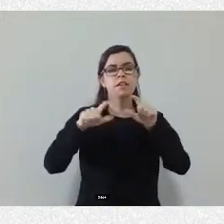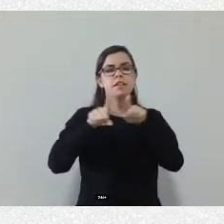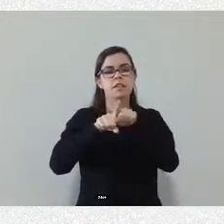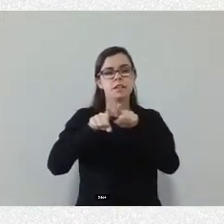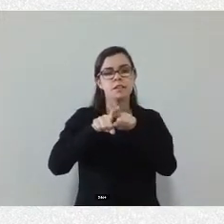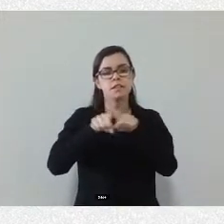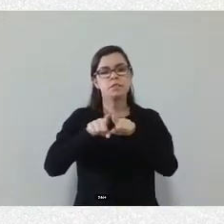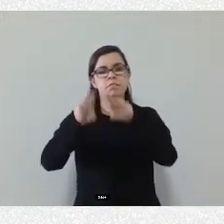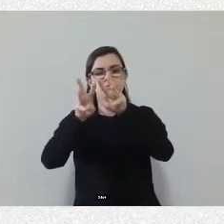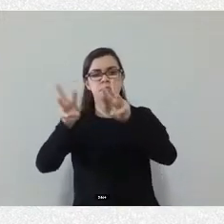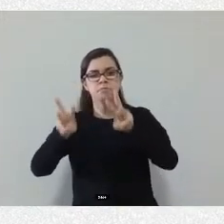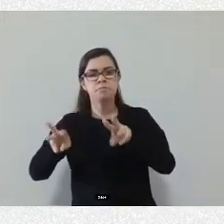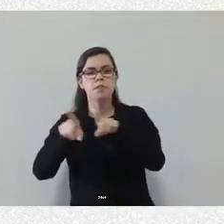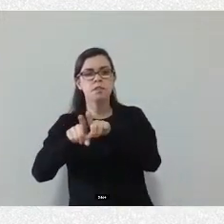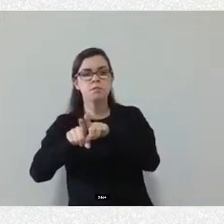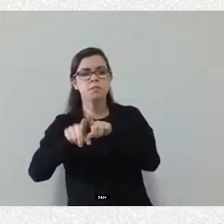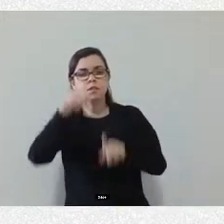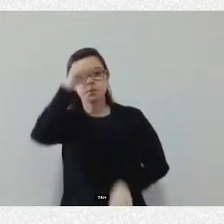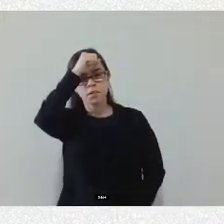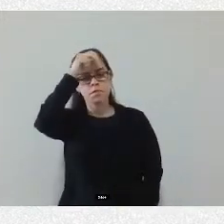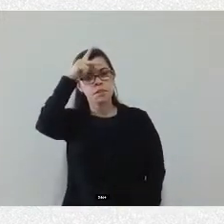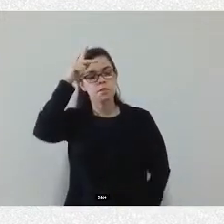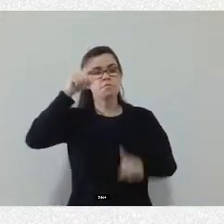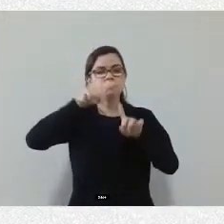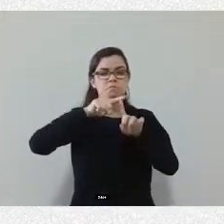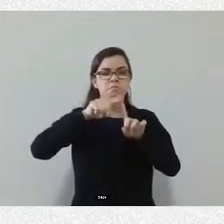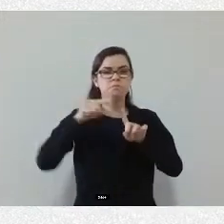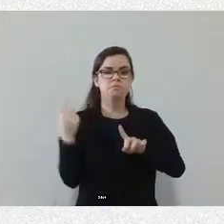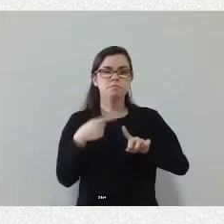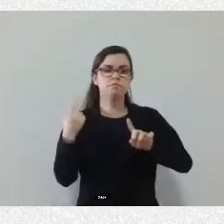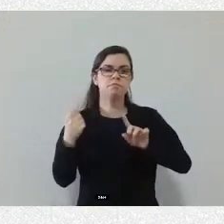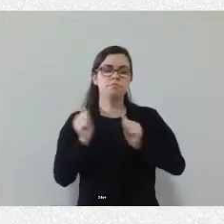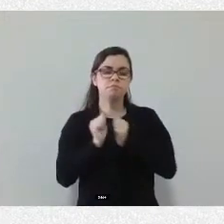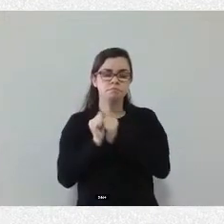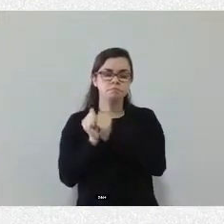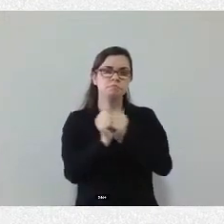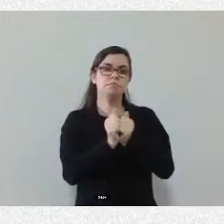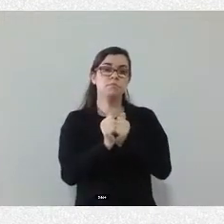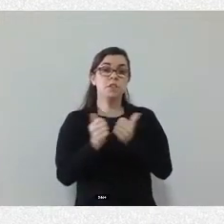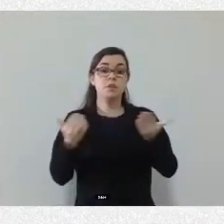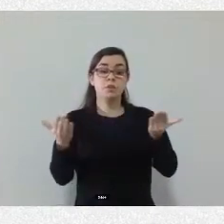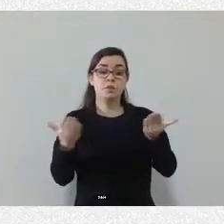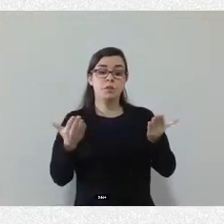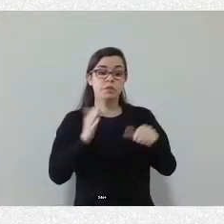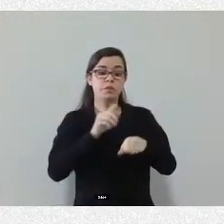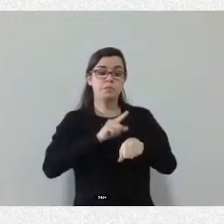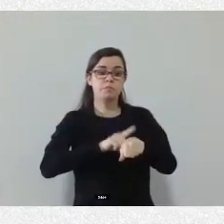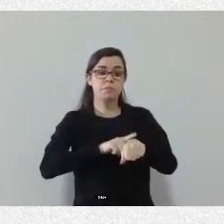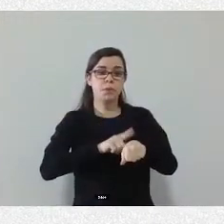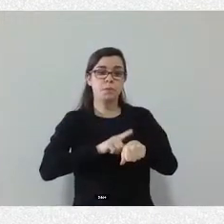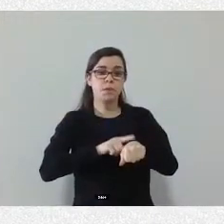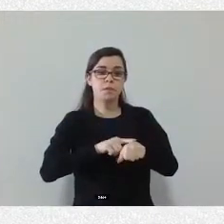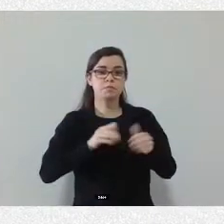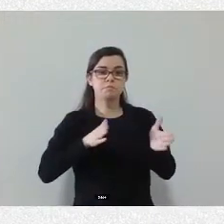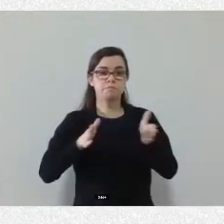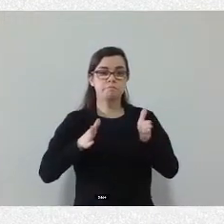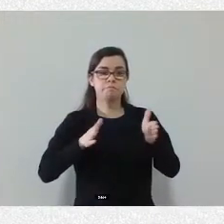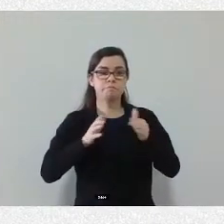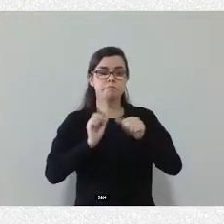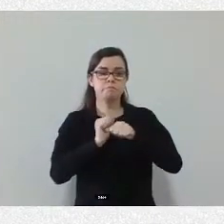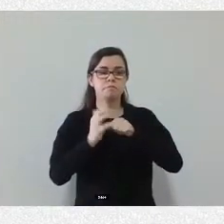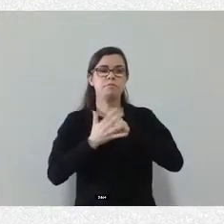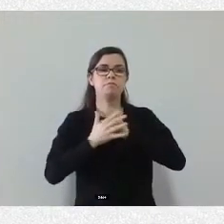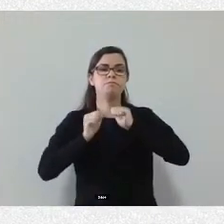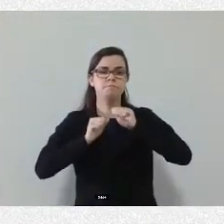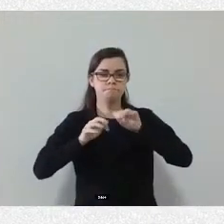Toledo. A pandemia, gente, tem reforçado isso. Nós fomos colocados à prova, e à prova